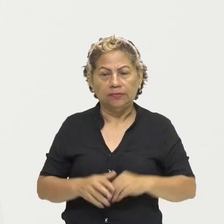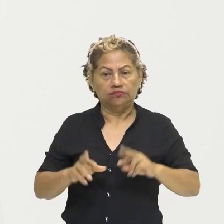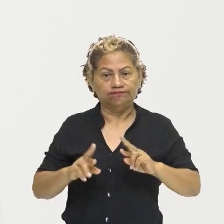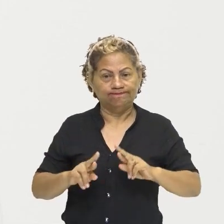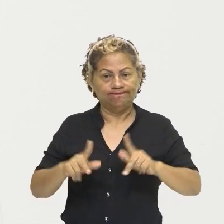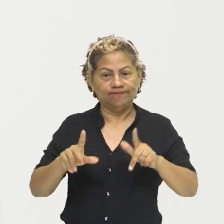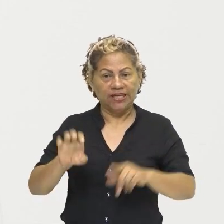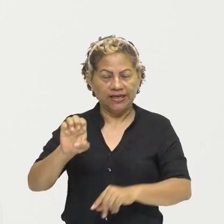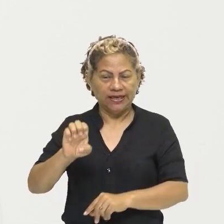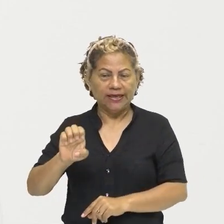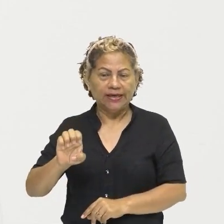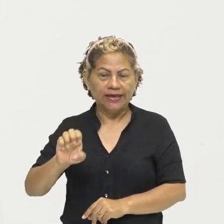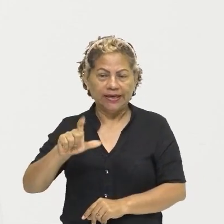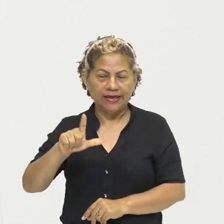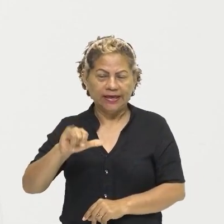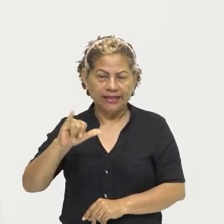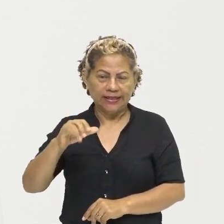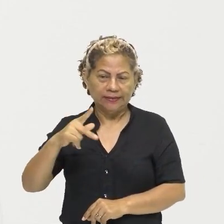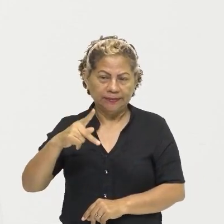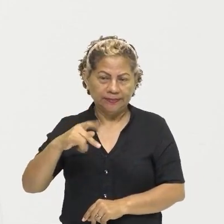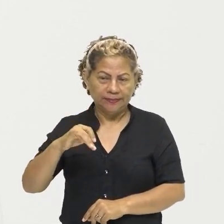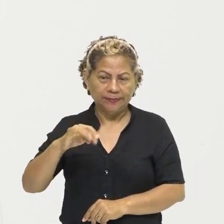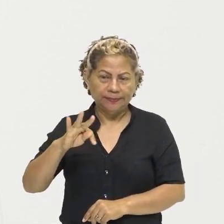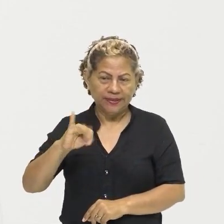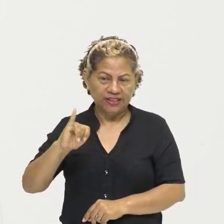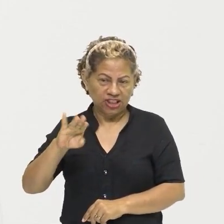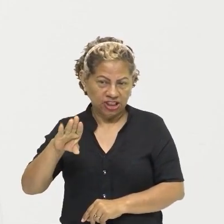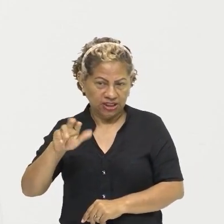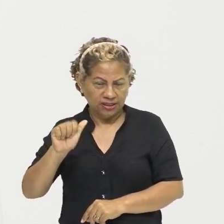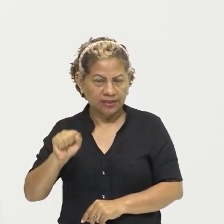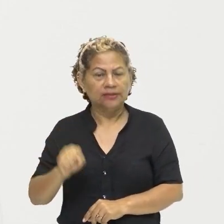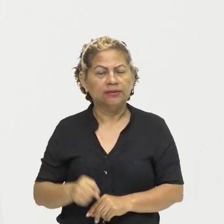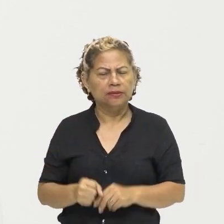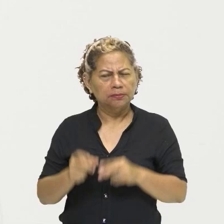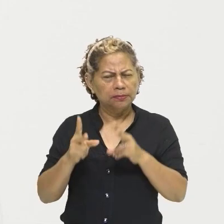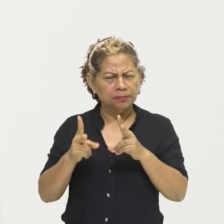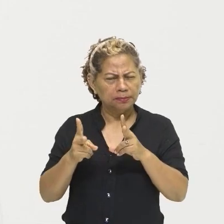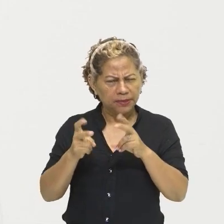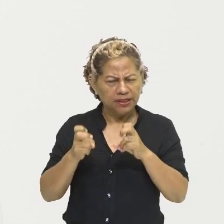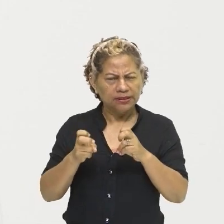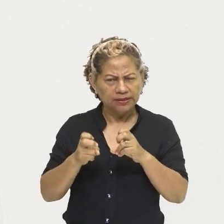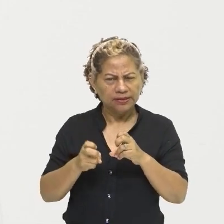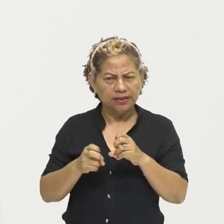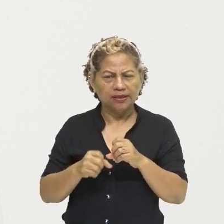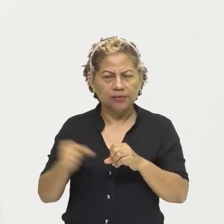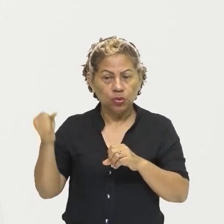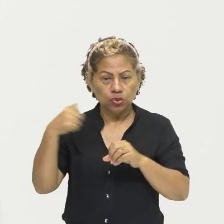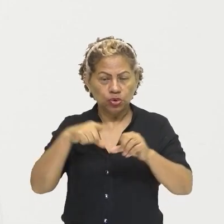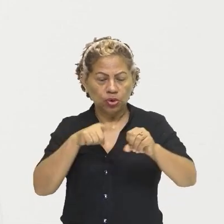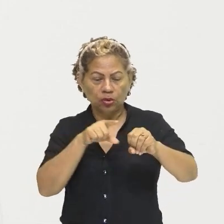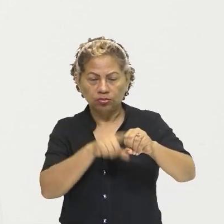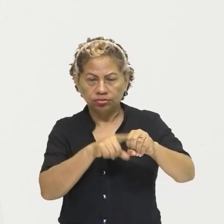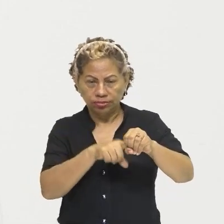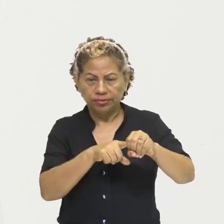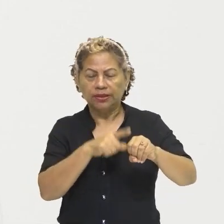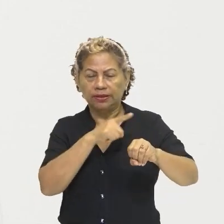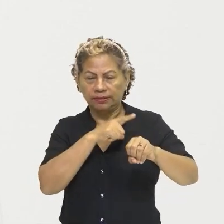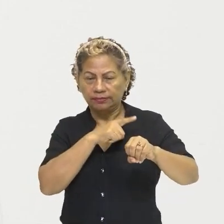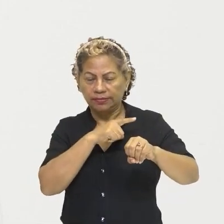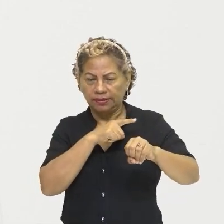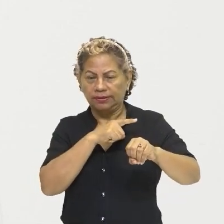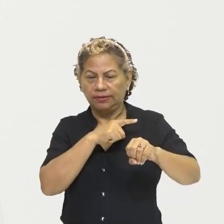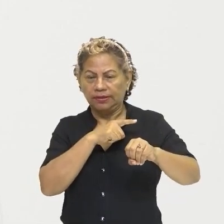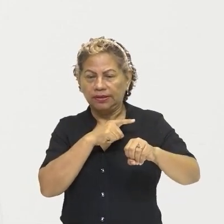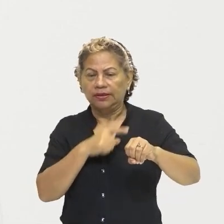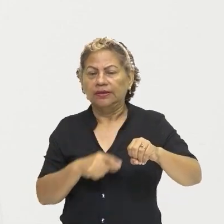não. Você vê aqui o Sol posicionado em um dos focos da elipse, porque a elipse ela possui dois focos.